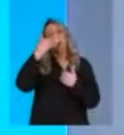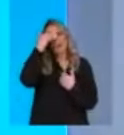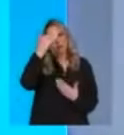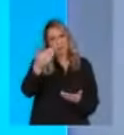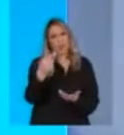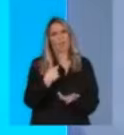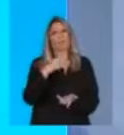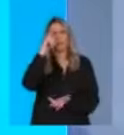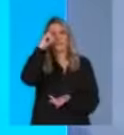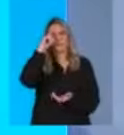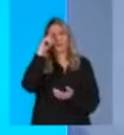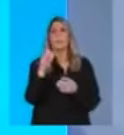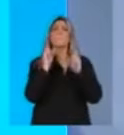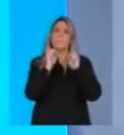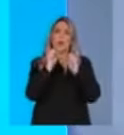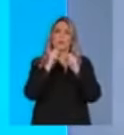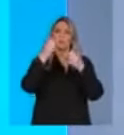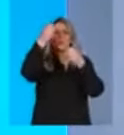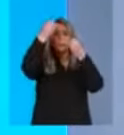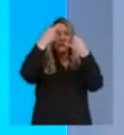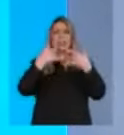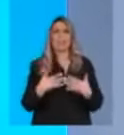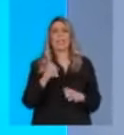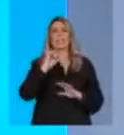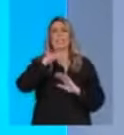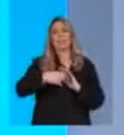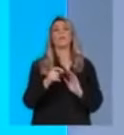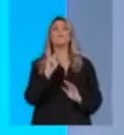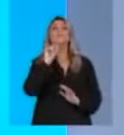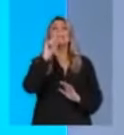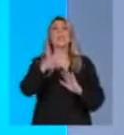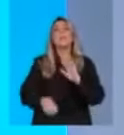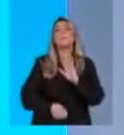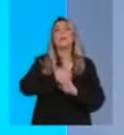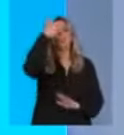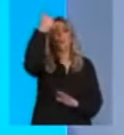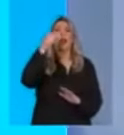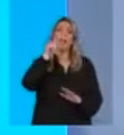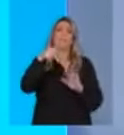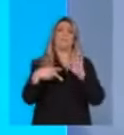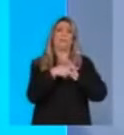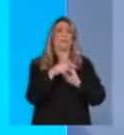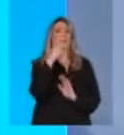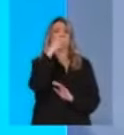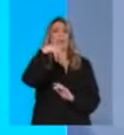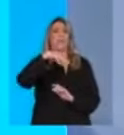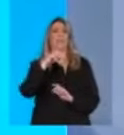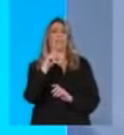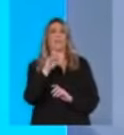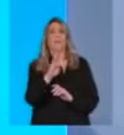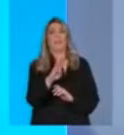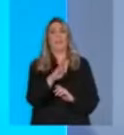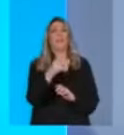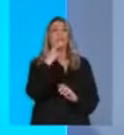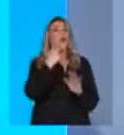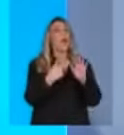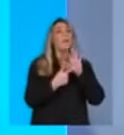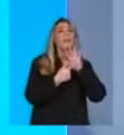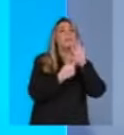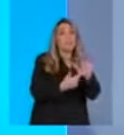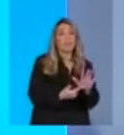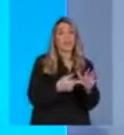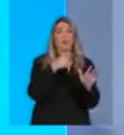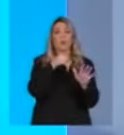eh Posso explicar Mas acho que quem melhor deve explicar isso é o próprio candidato do PMDB que no lugar de apresentar um programa